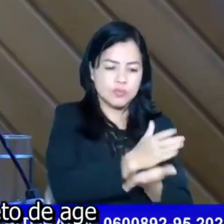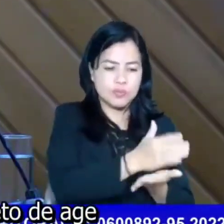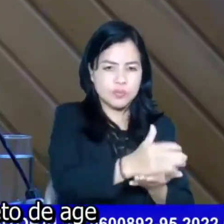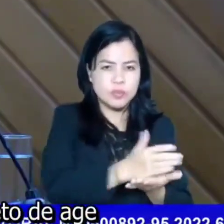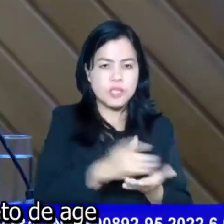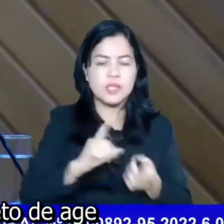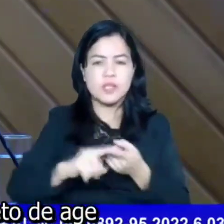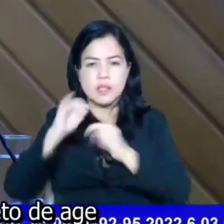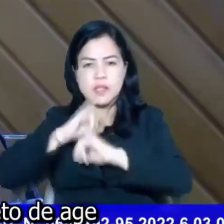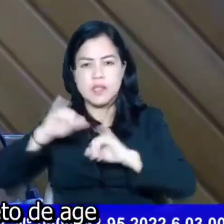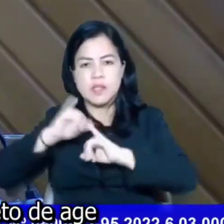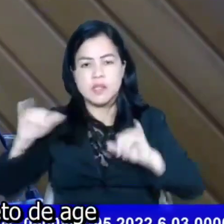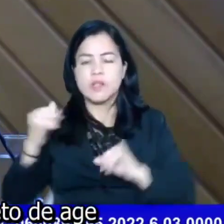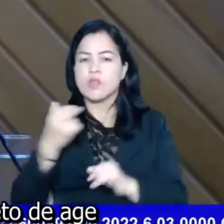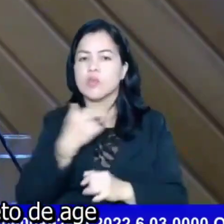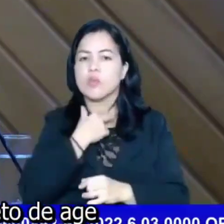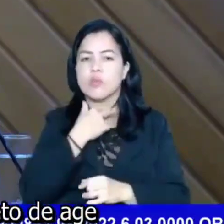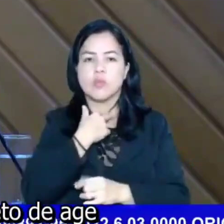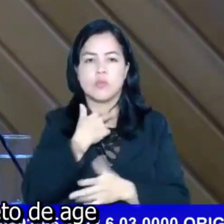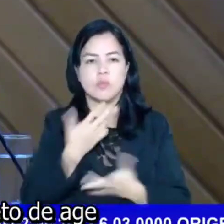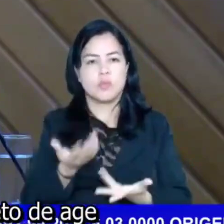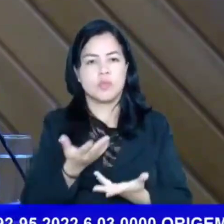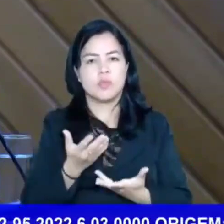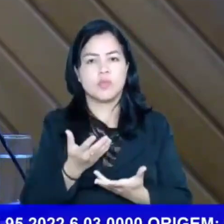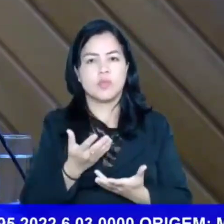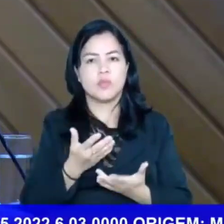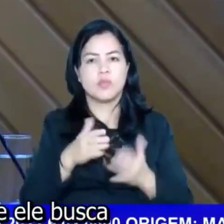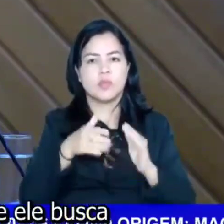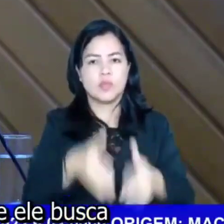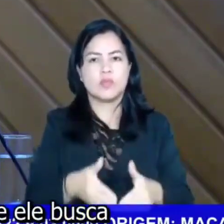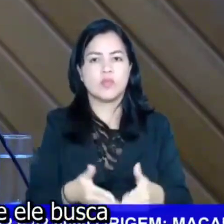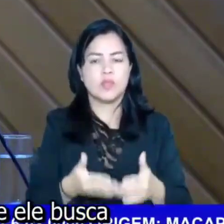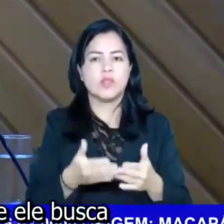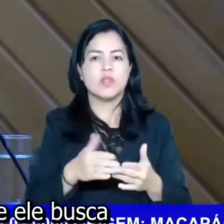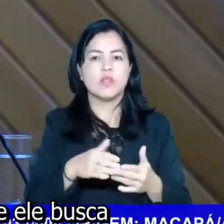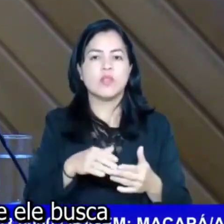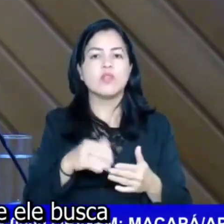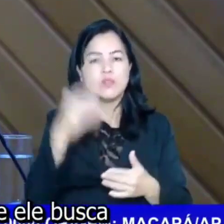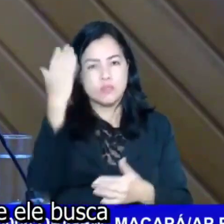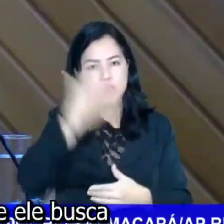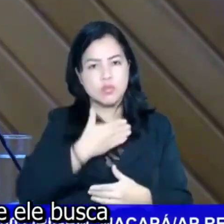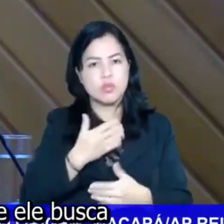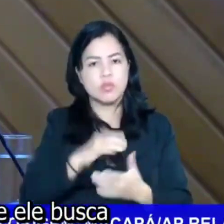a propaganda, elas não podem ser objeto de AIGE. Nós sabemos que